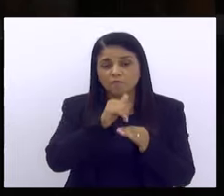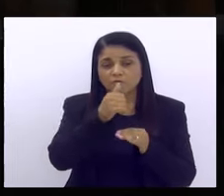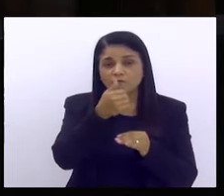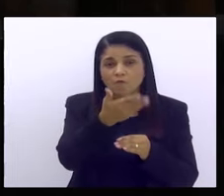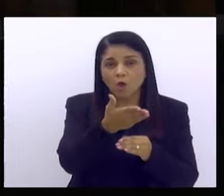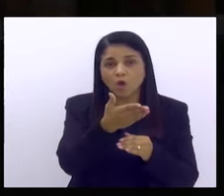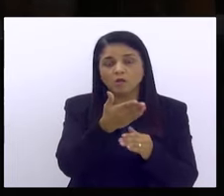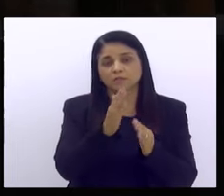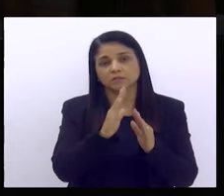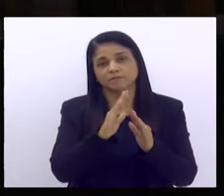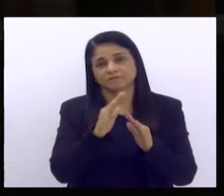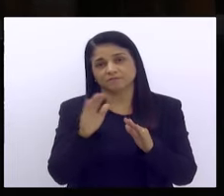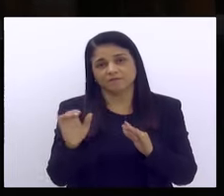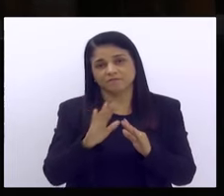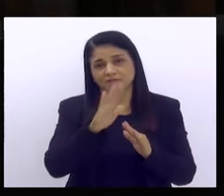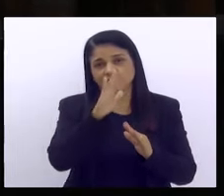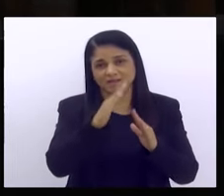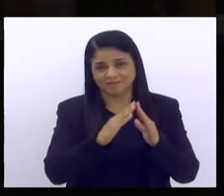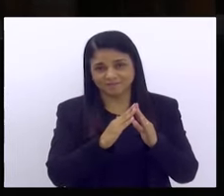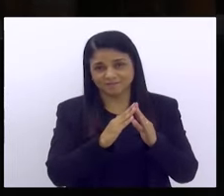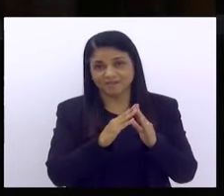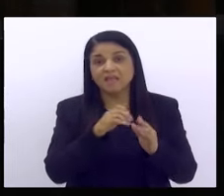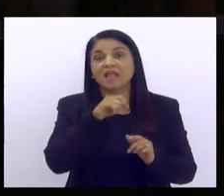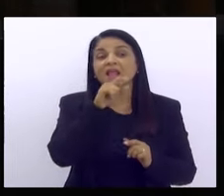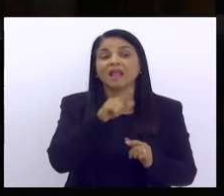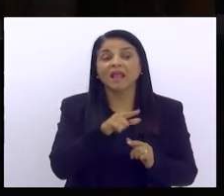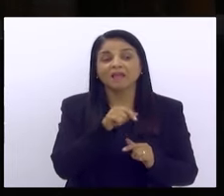e era um policial que carregava, senhor governador.